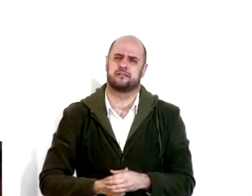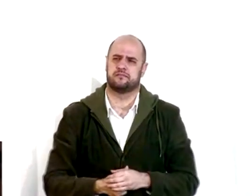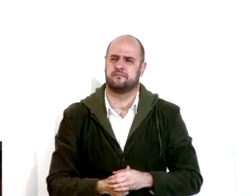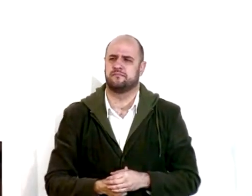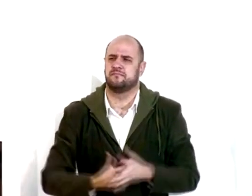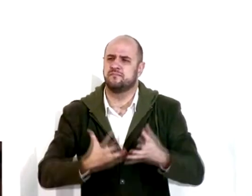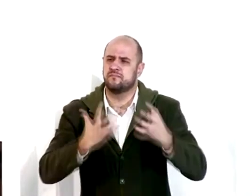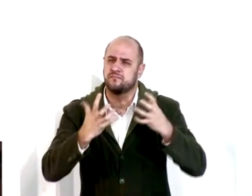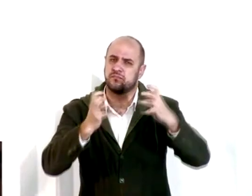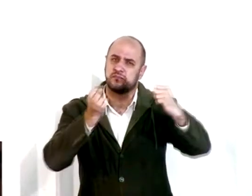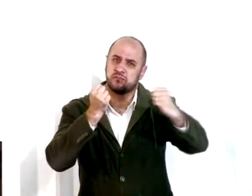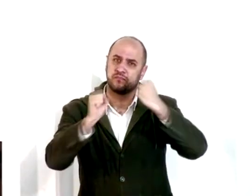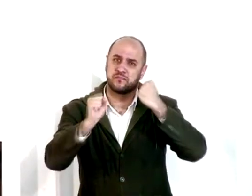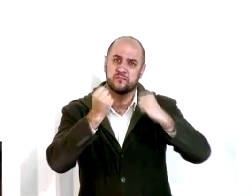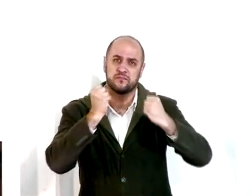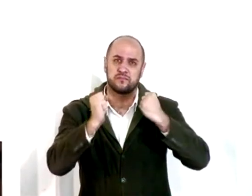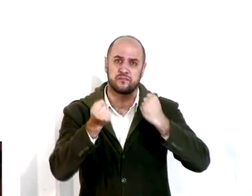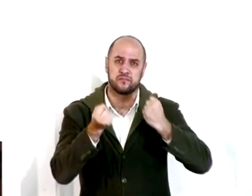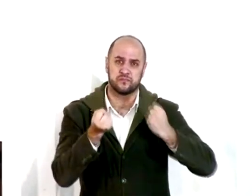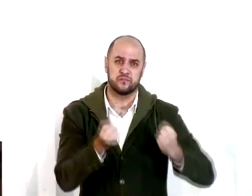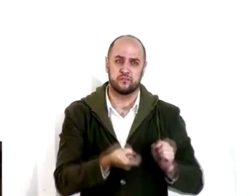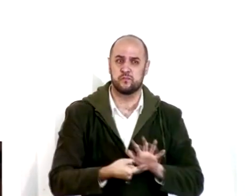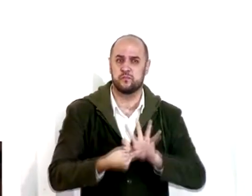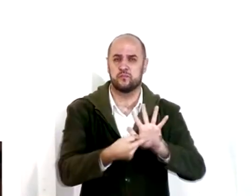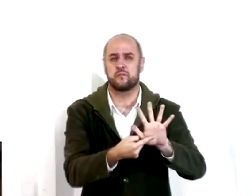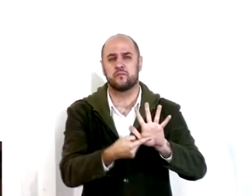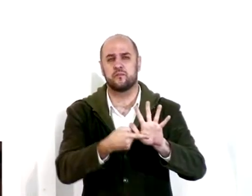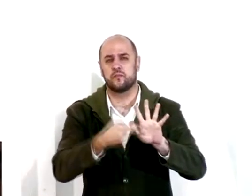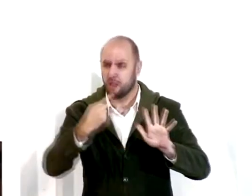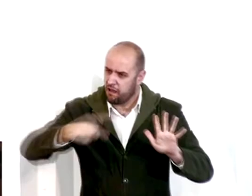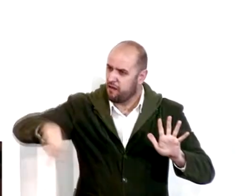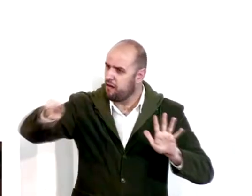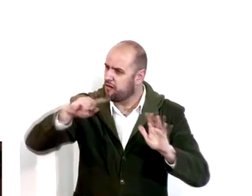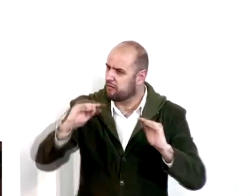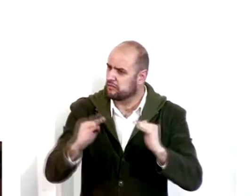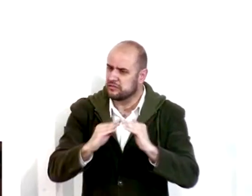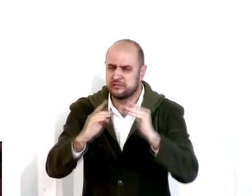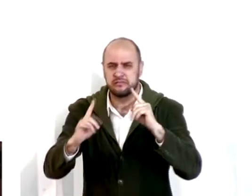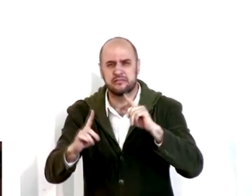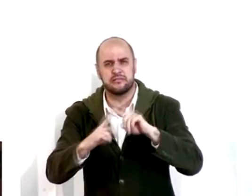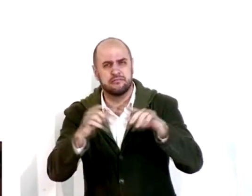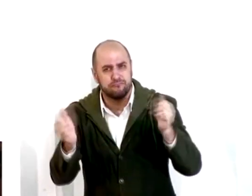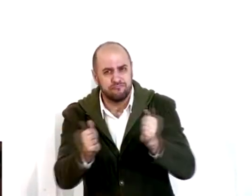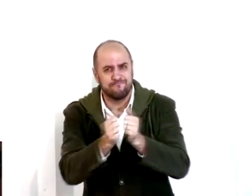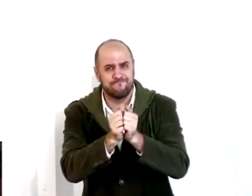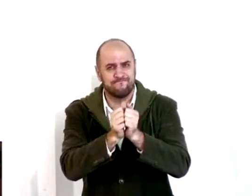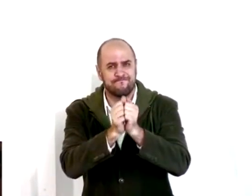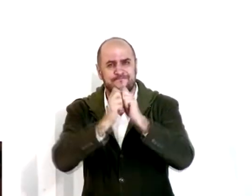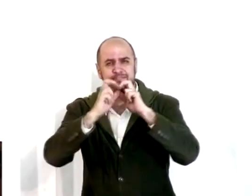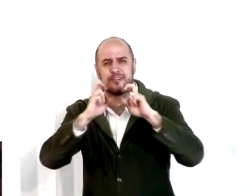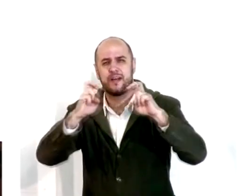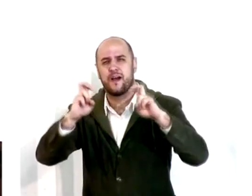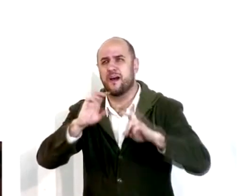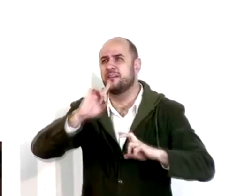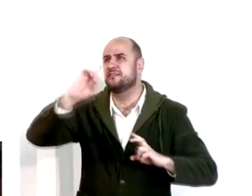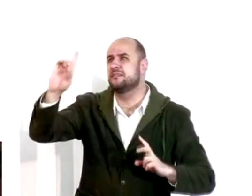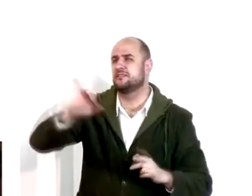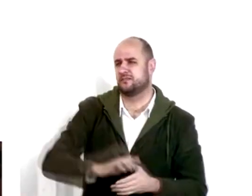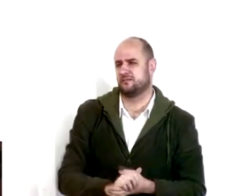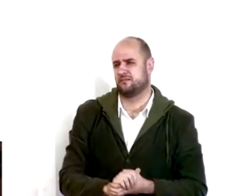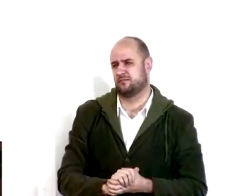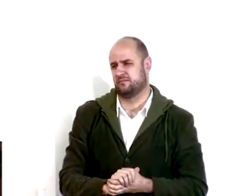Cremos que o Salmo nos dá esta oportunidade de, como igreja, clamarmos a Deus